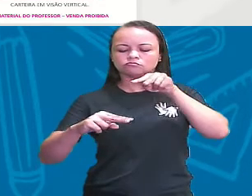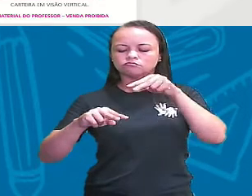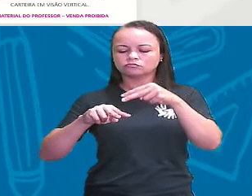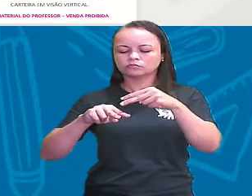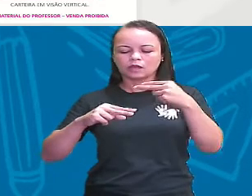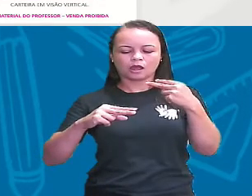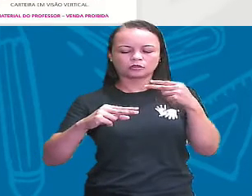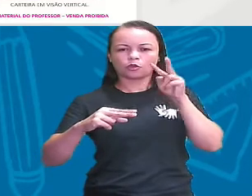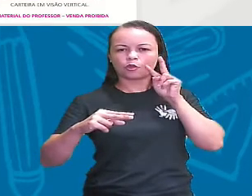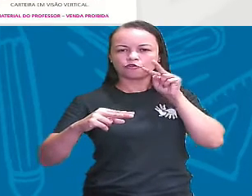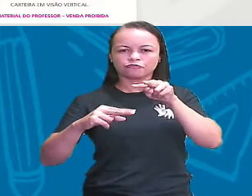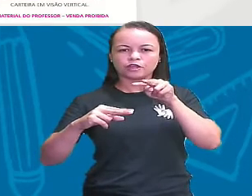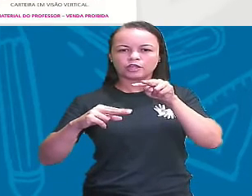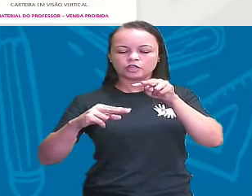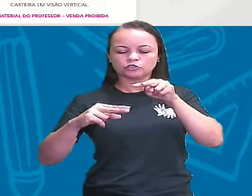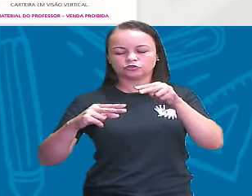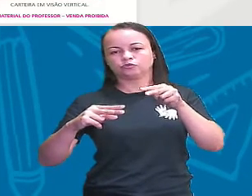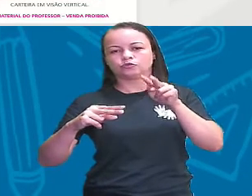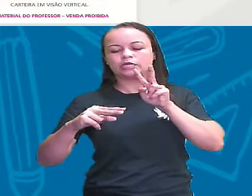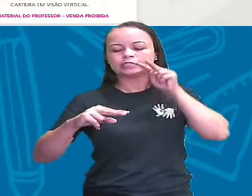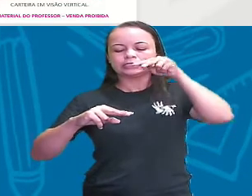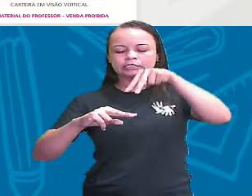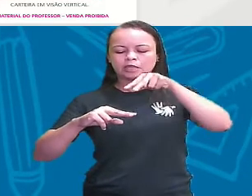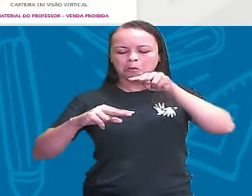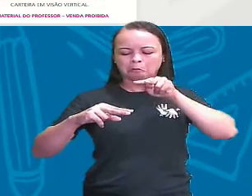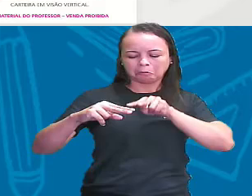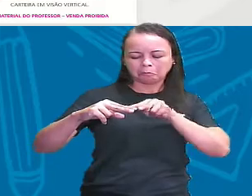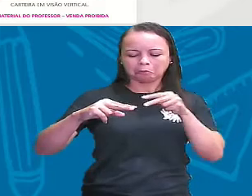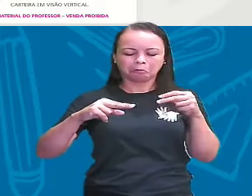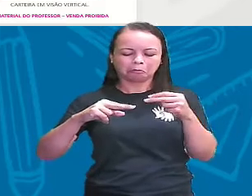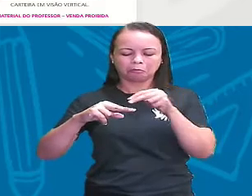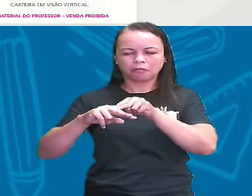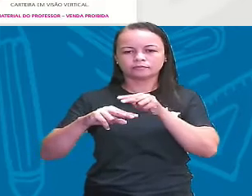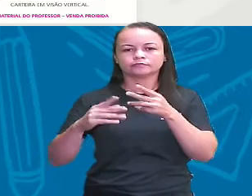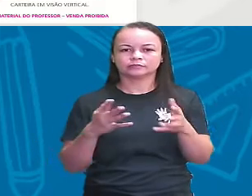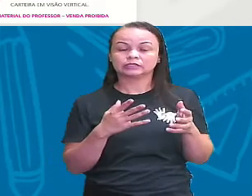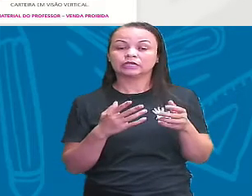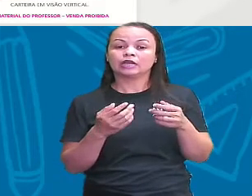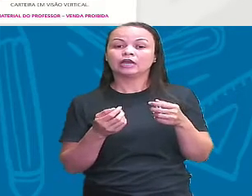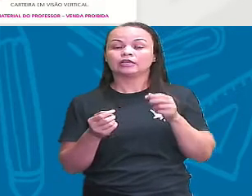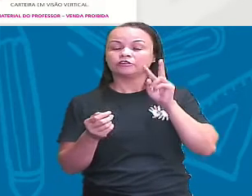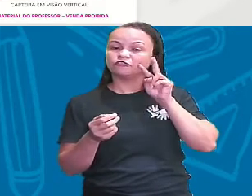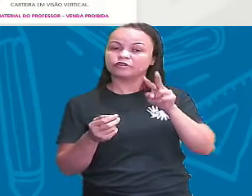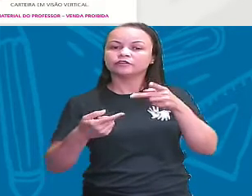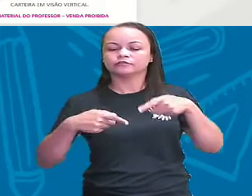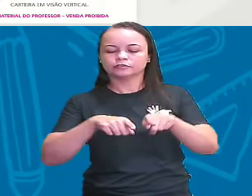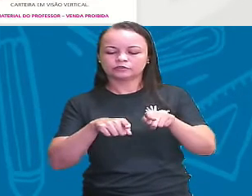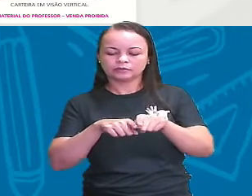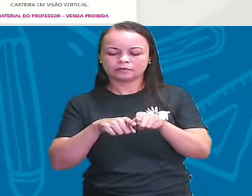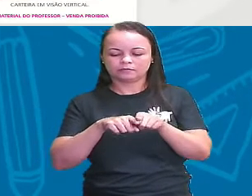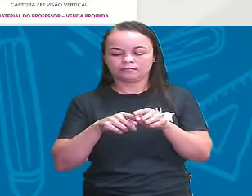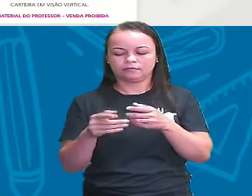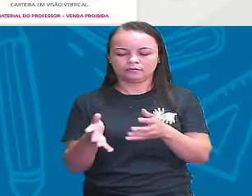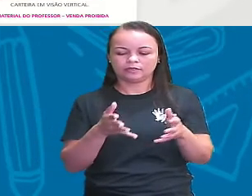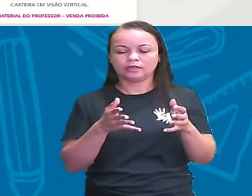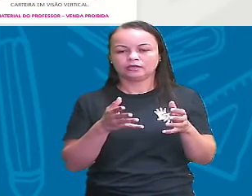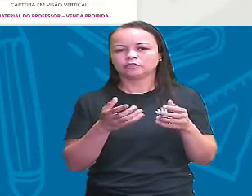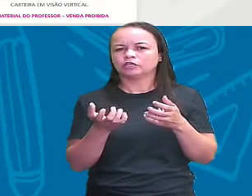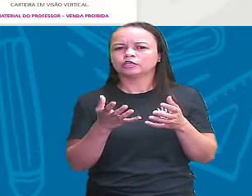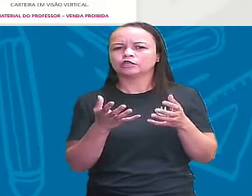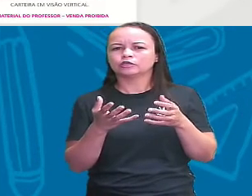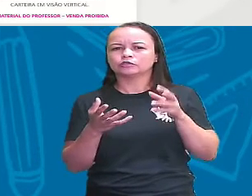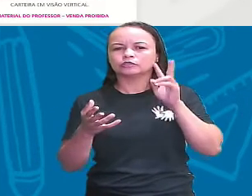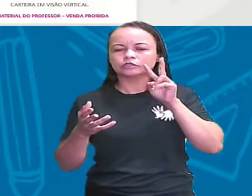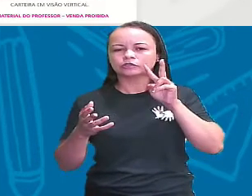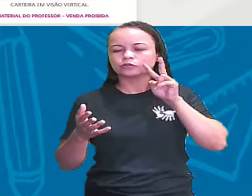em cima como embaixo, ou as laterais. E tenho também uma visão vertical, que é aquela visão de voo de pássaro, que